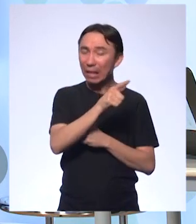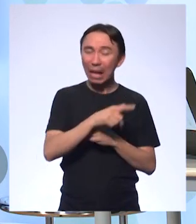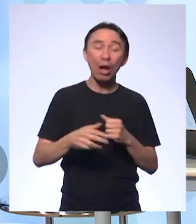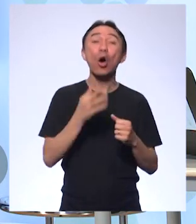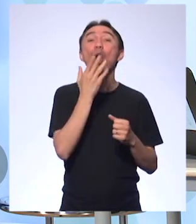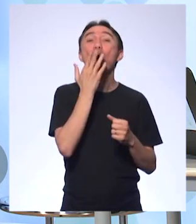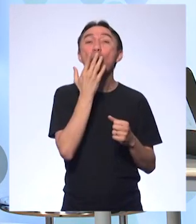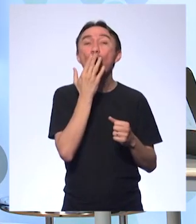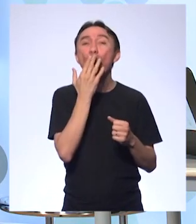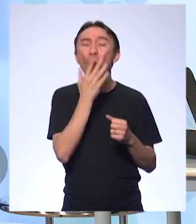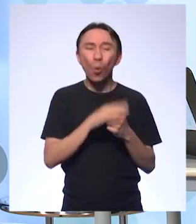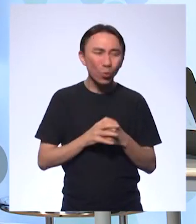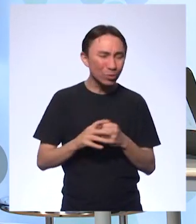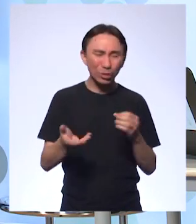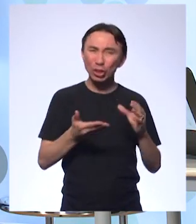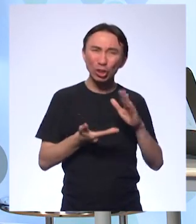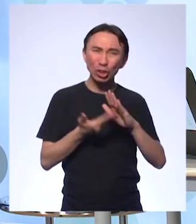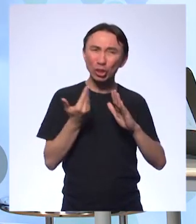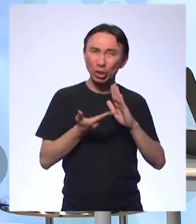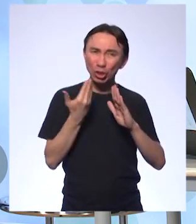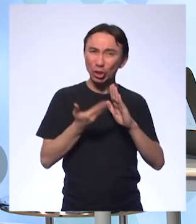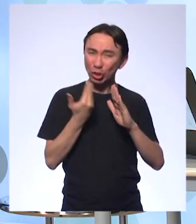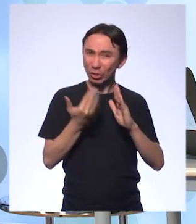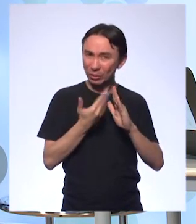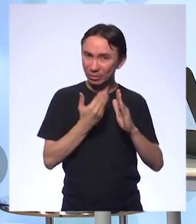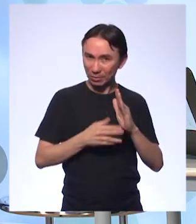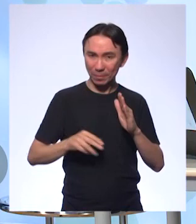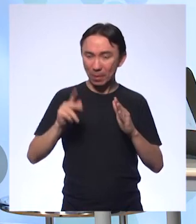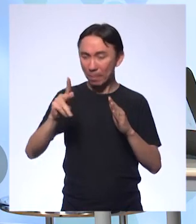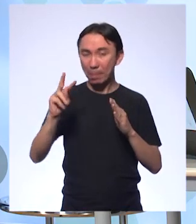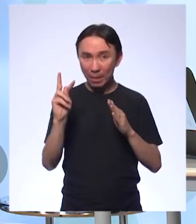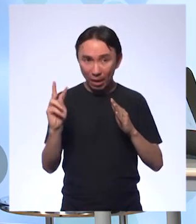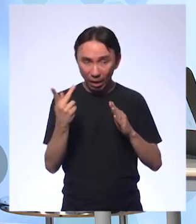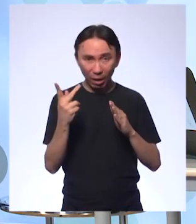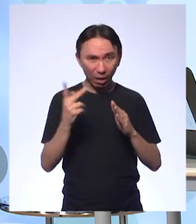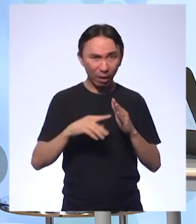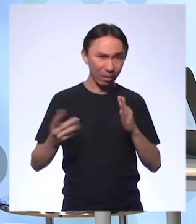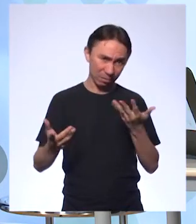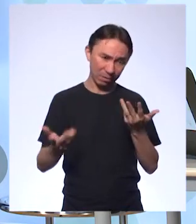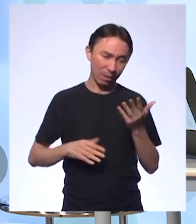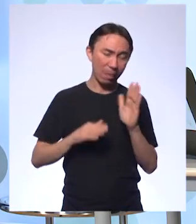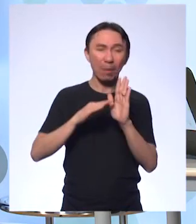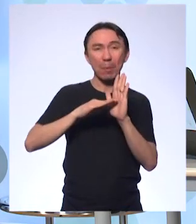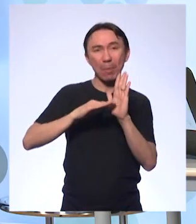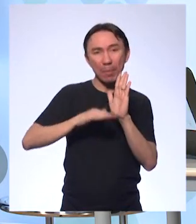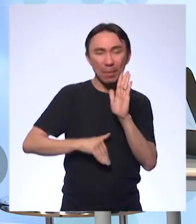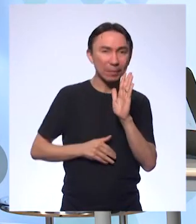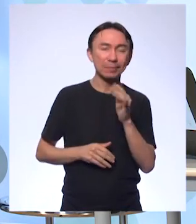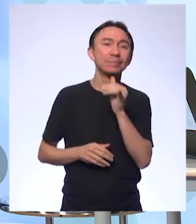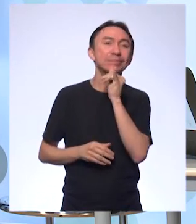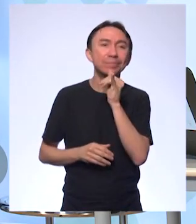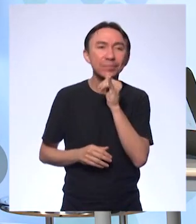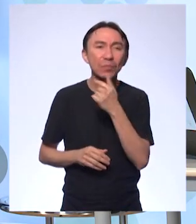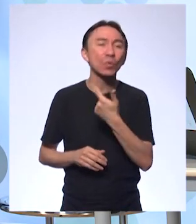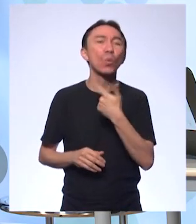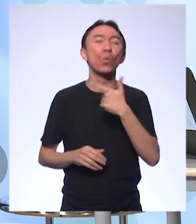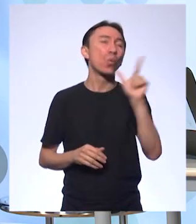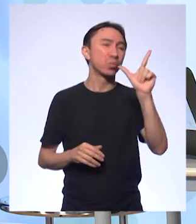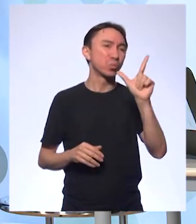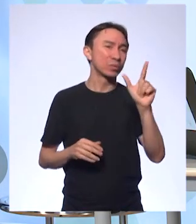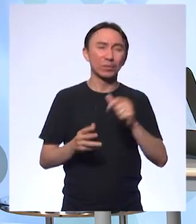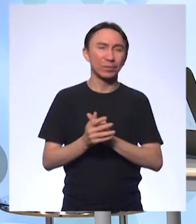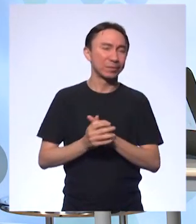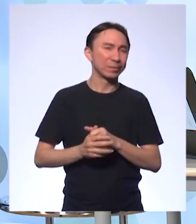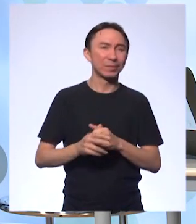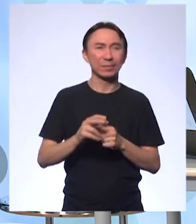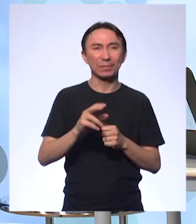o transparente. O pH é baixo, mas não tão baixo como o outro, não afeta. Que nem, por exemplo, o vinagre. Você vai pôr vinagre